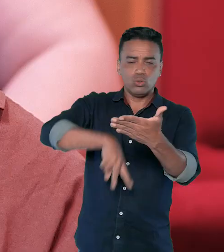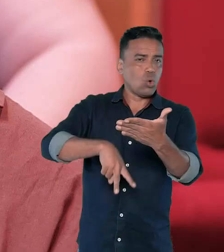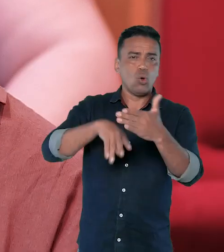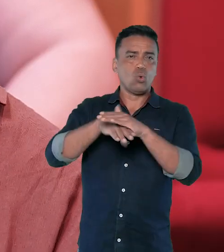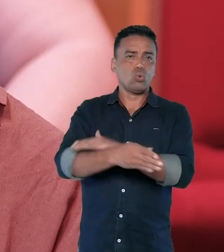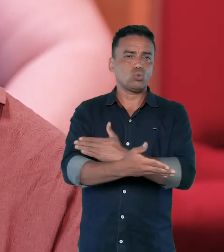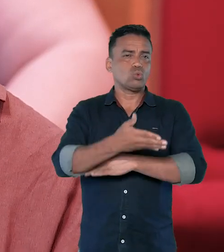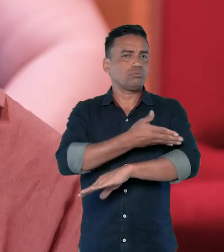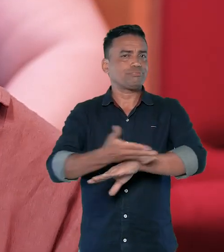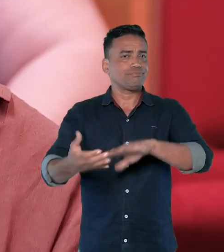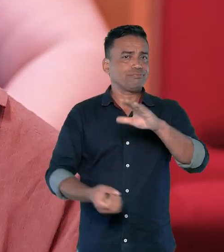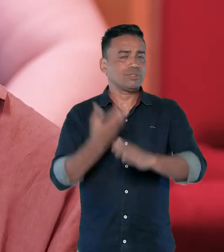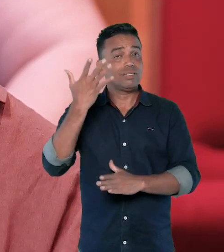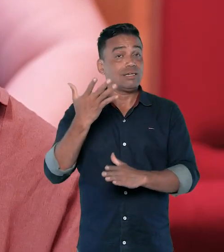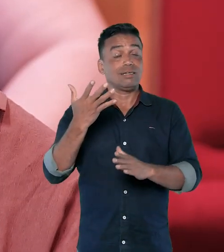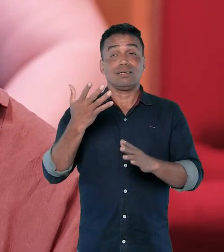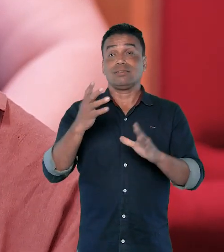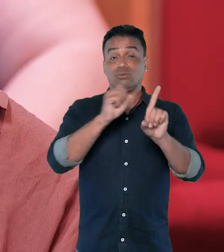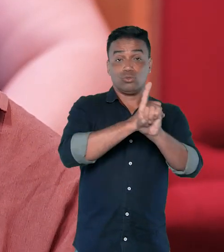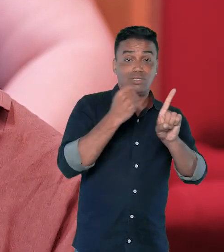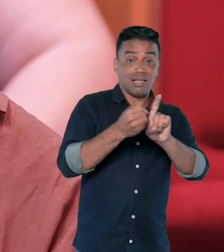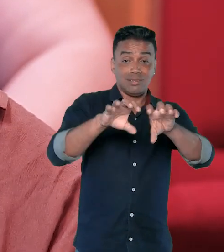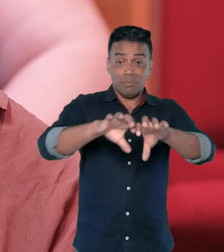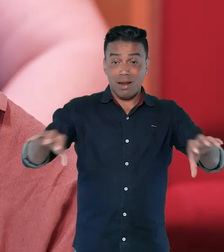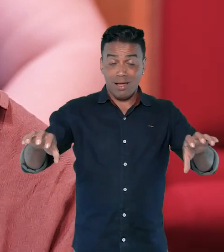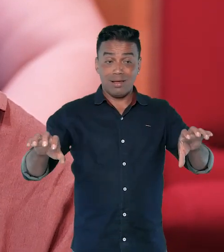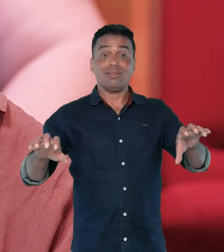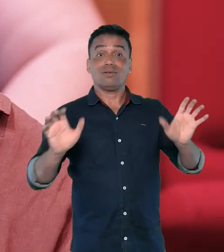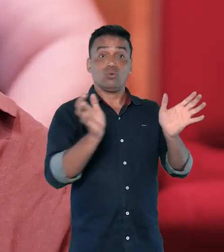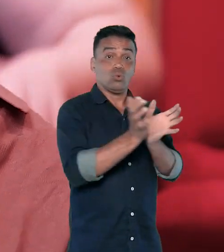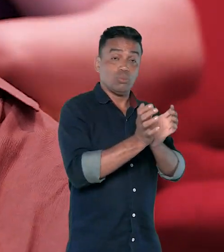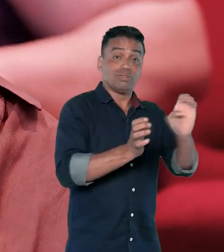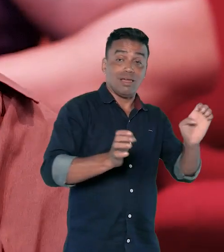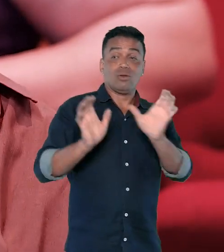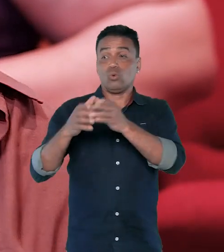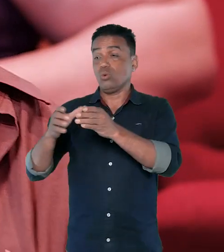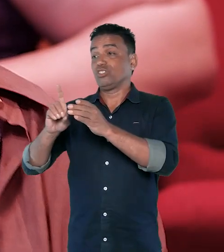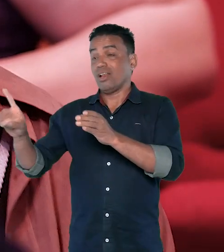sociedade tão dividida que teve a capacidade de censurar o Avesso da Pele.